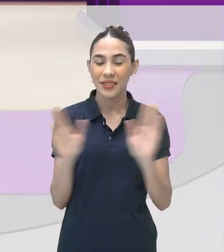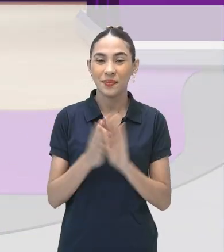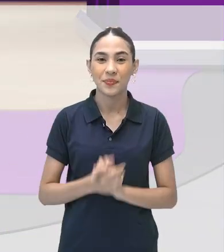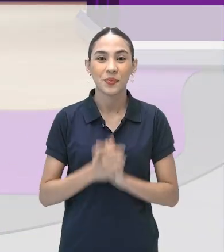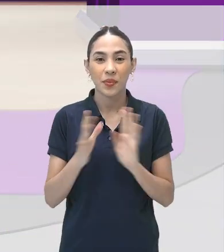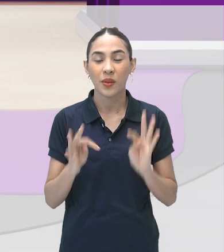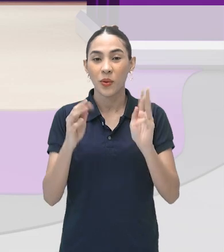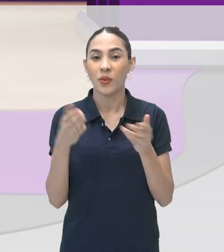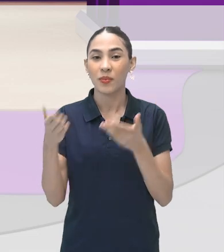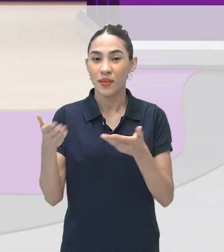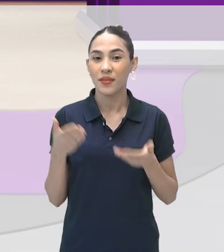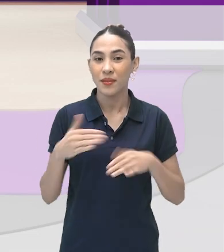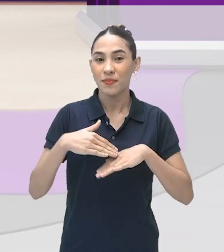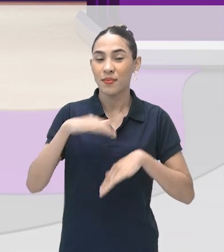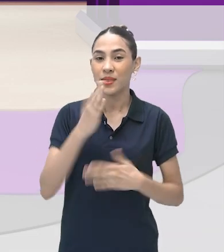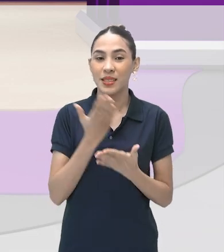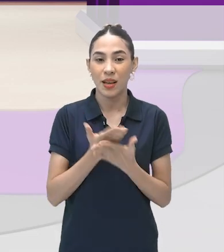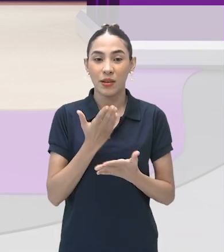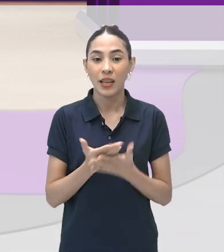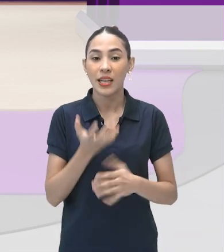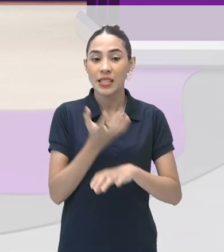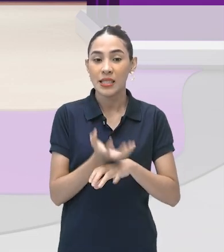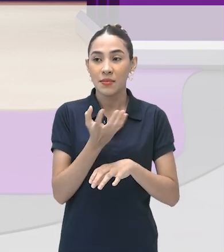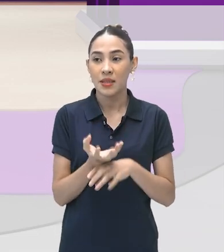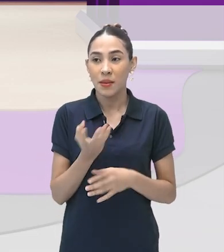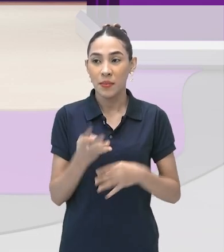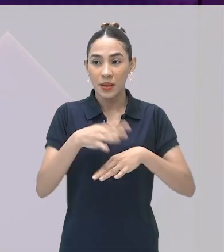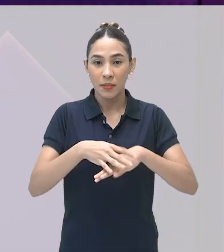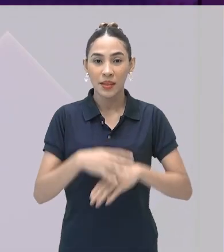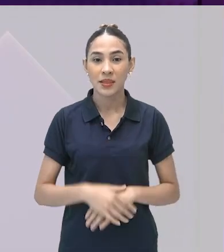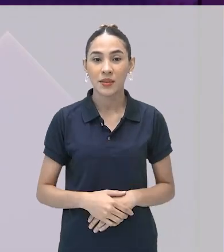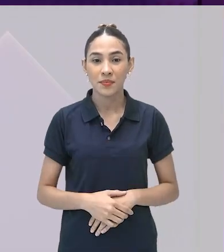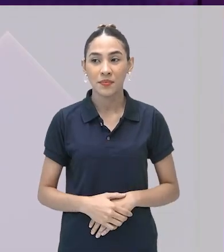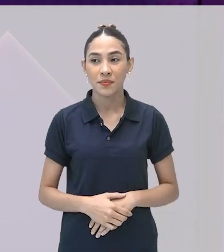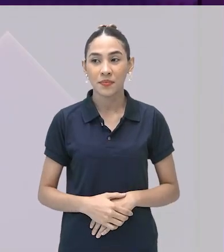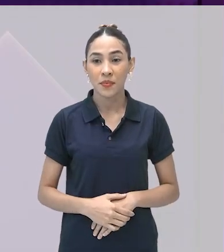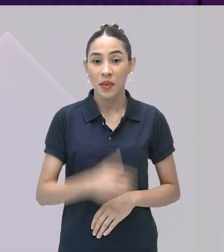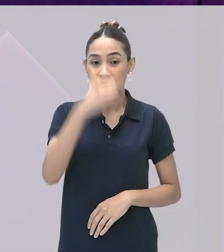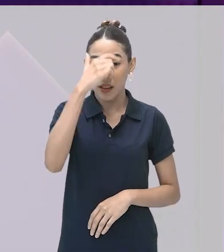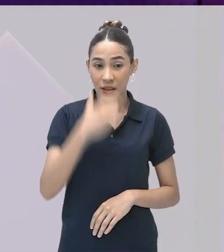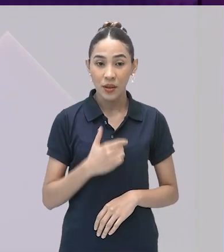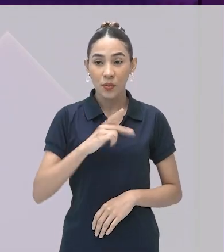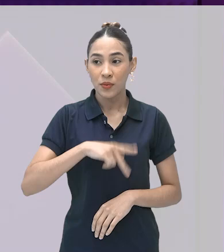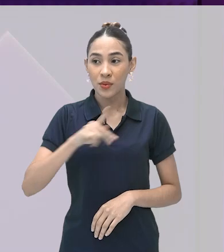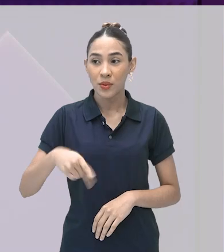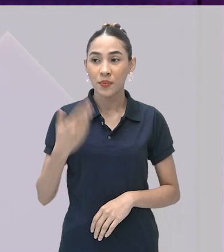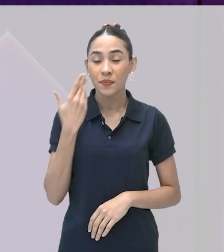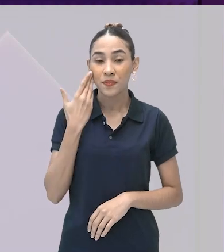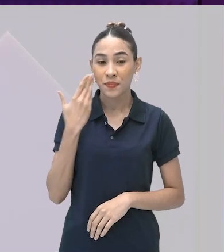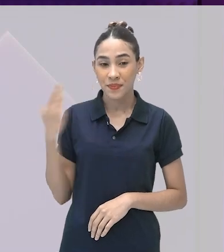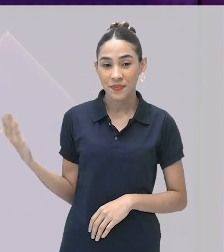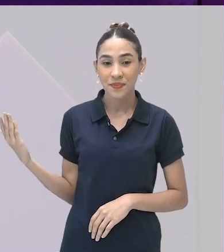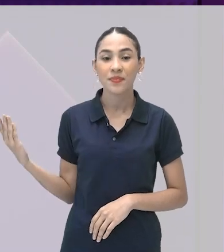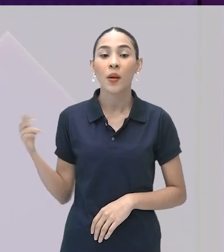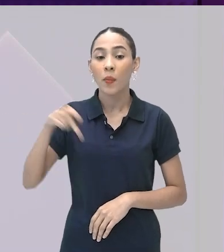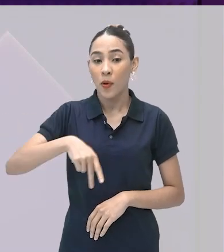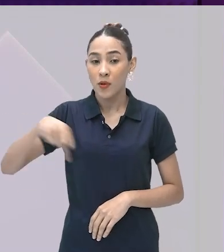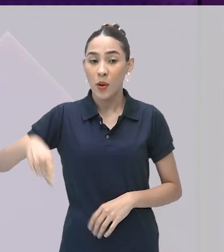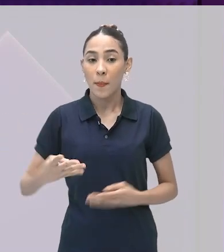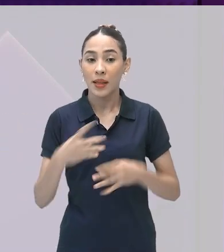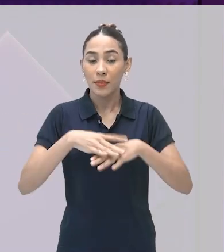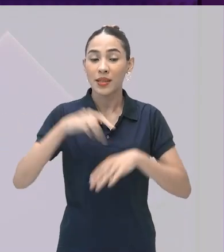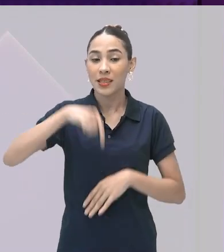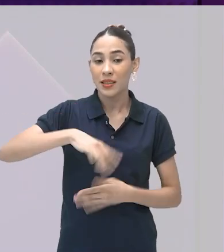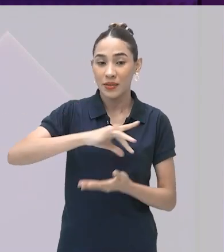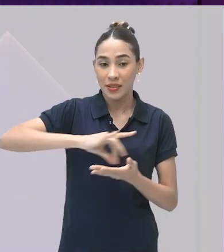Olá, sejam todos bem-vindos a mais uma aula do Componente de Matemática. Eu sou o professor Aniel Santos, professor de matemática aqui